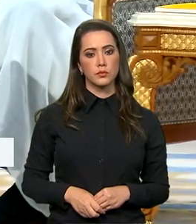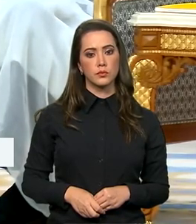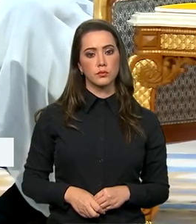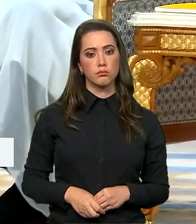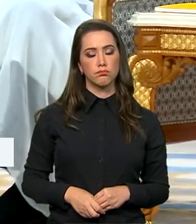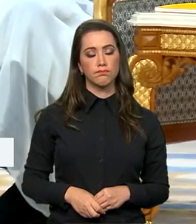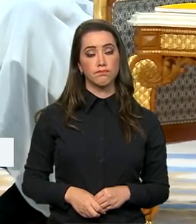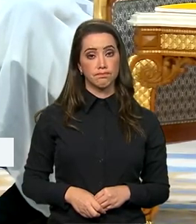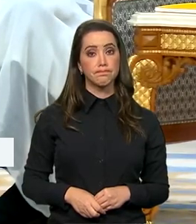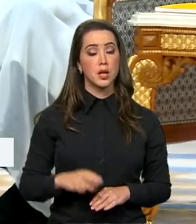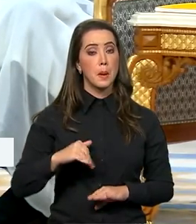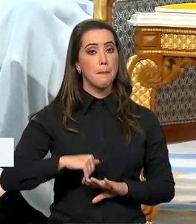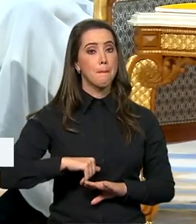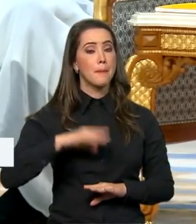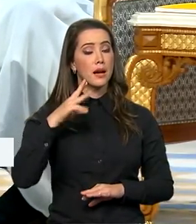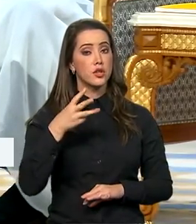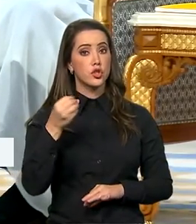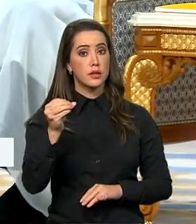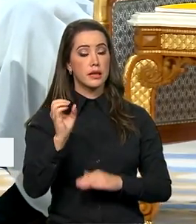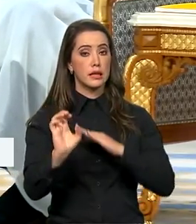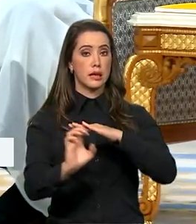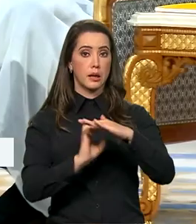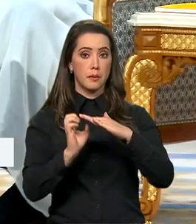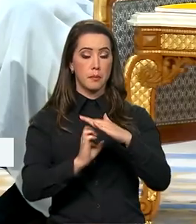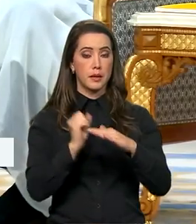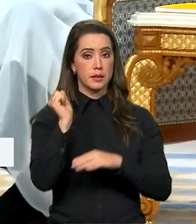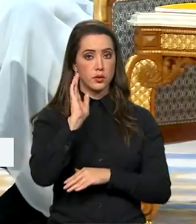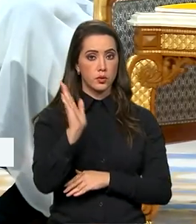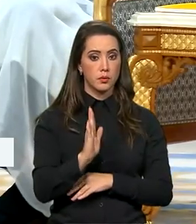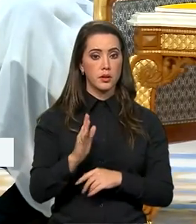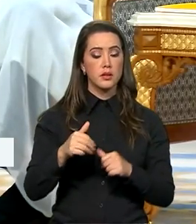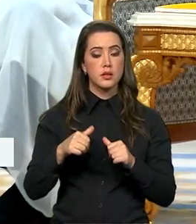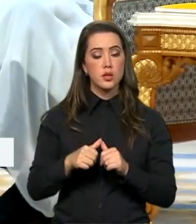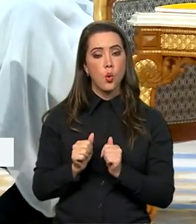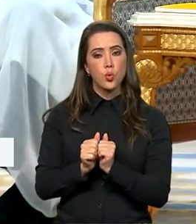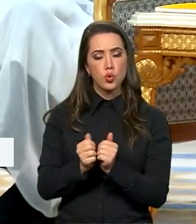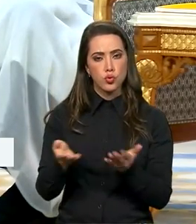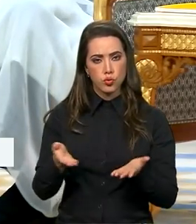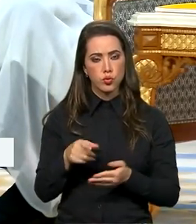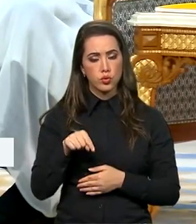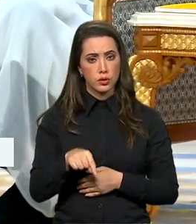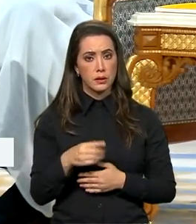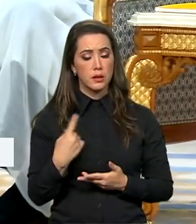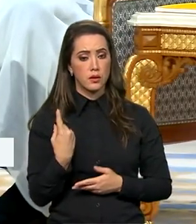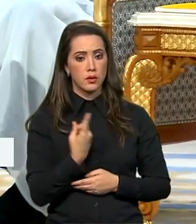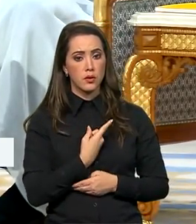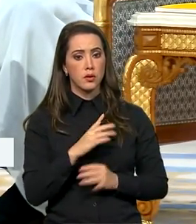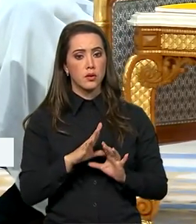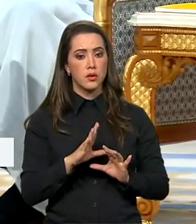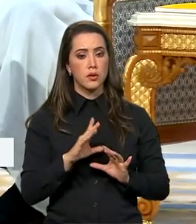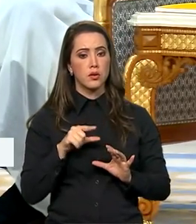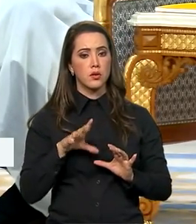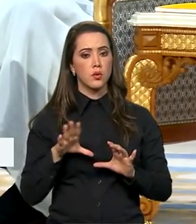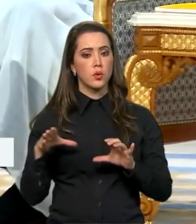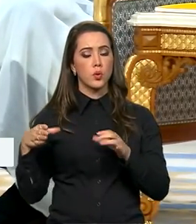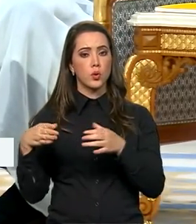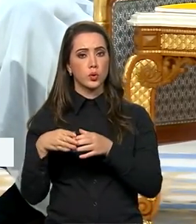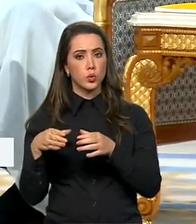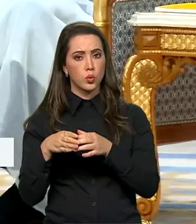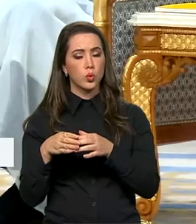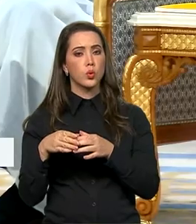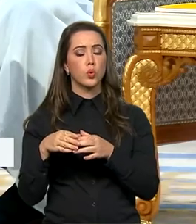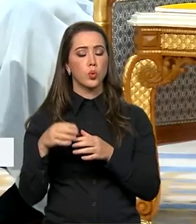Mais de 30 empresas brasileiras estão presentes aqui, enquanto fundos emiráticos